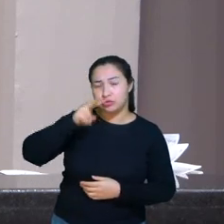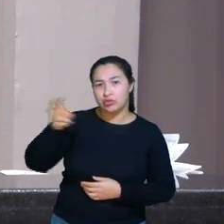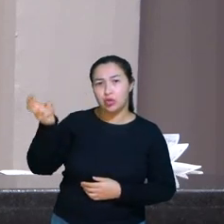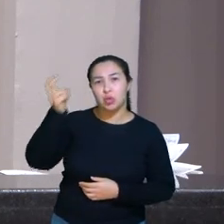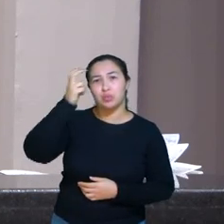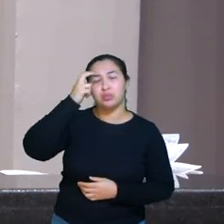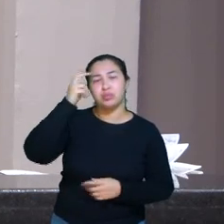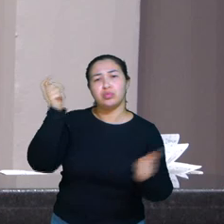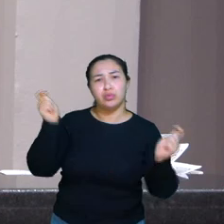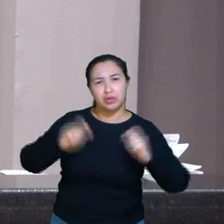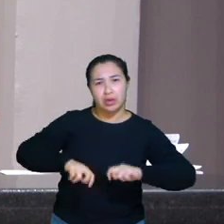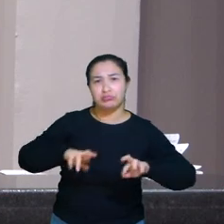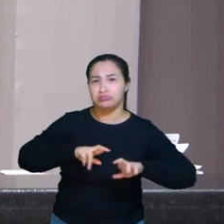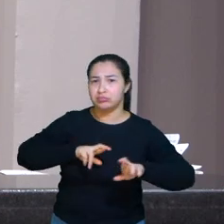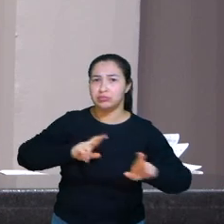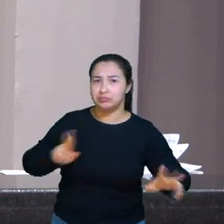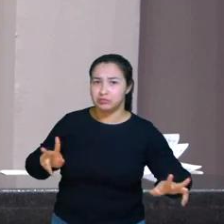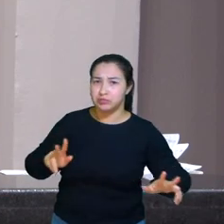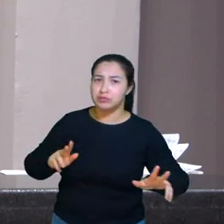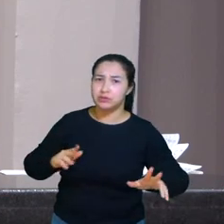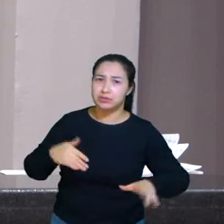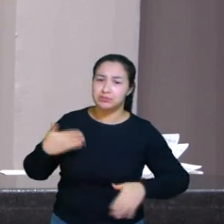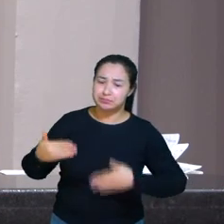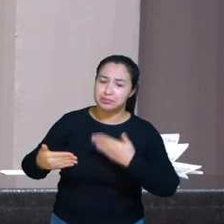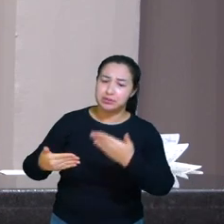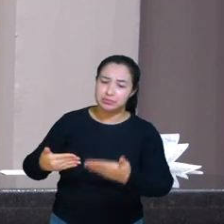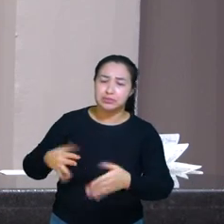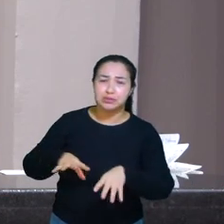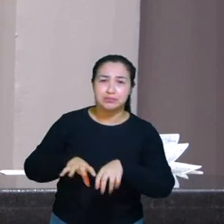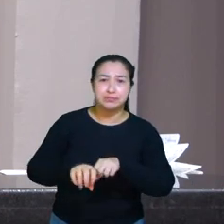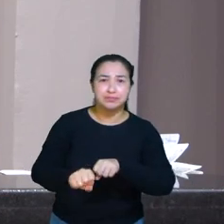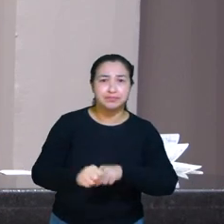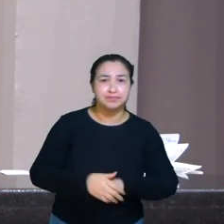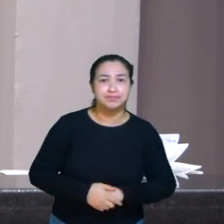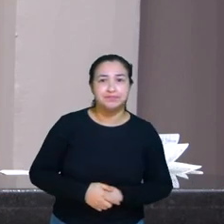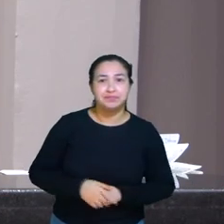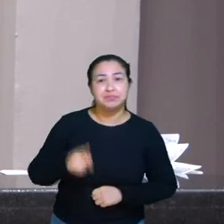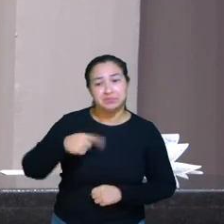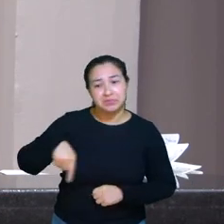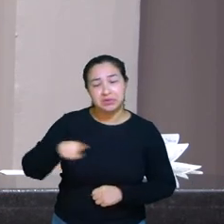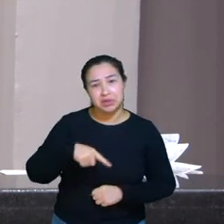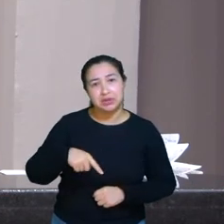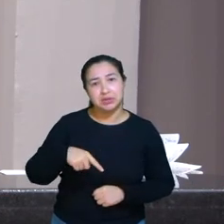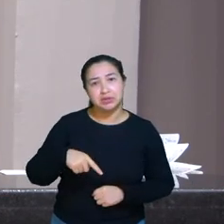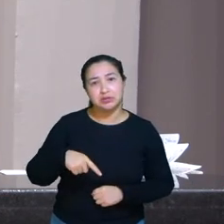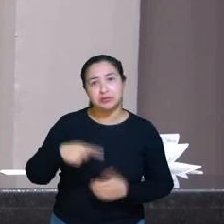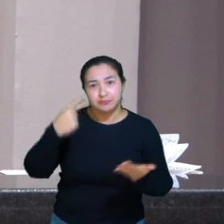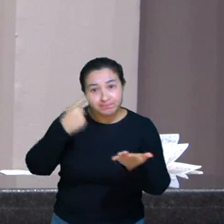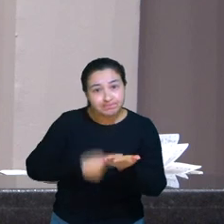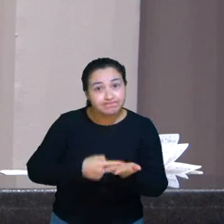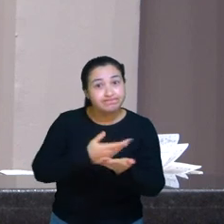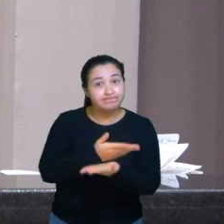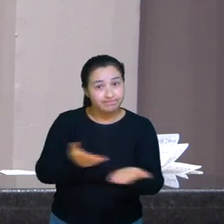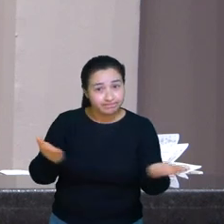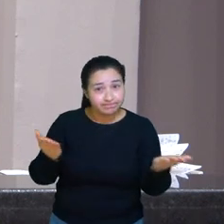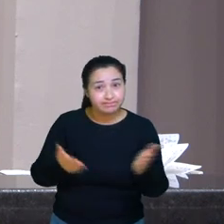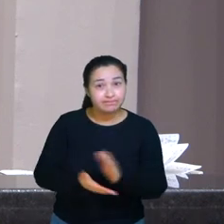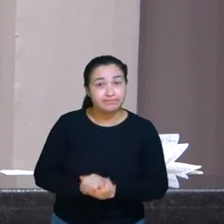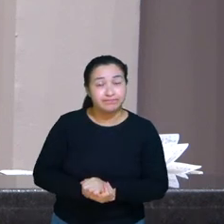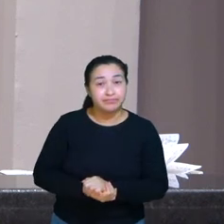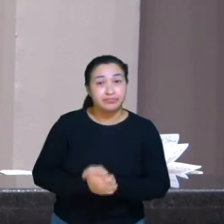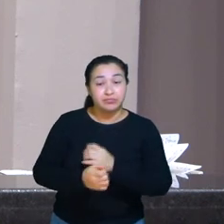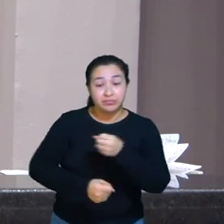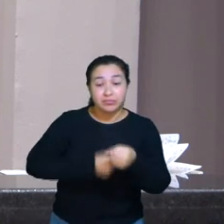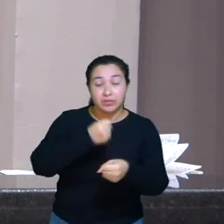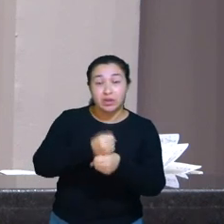fazer a diferença nos processos de formação não então a gente conta aí com vocês nos anos finais e nos anos